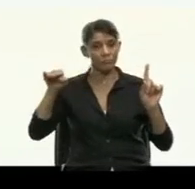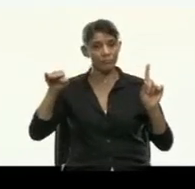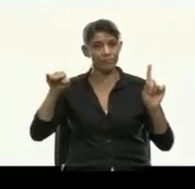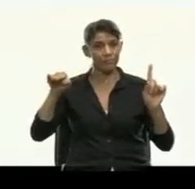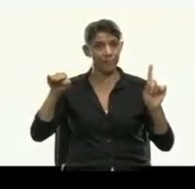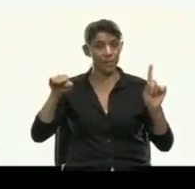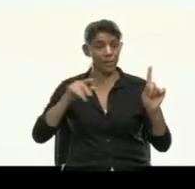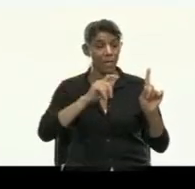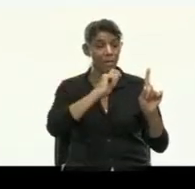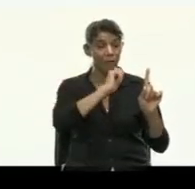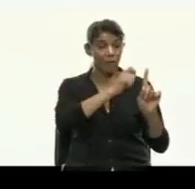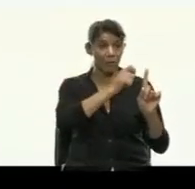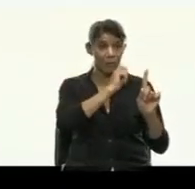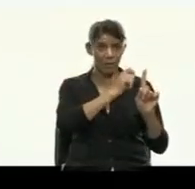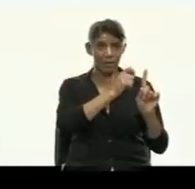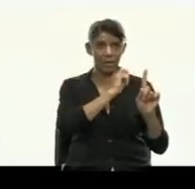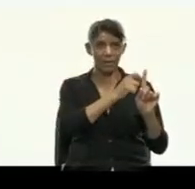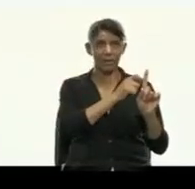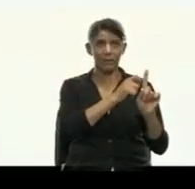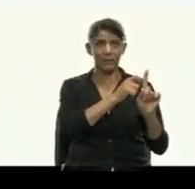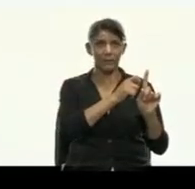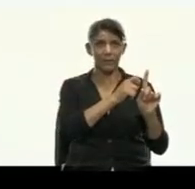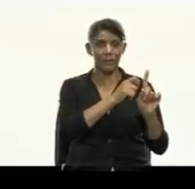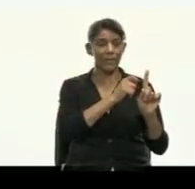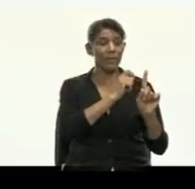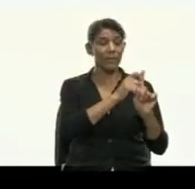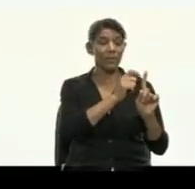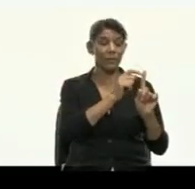for pregar a minha tabeira, eu vou